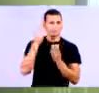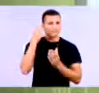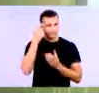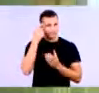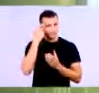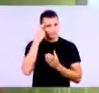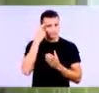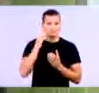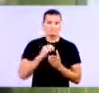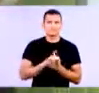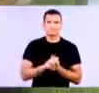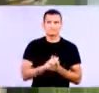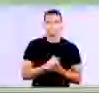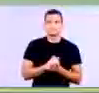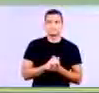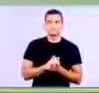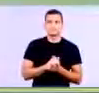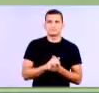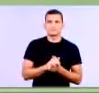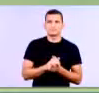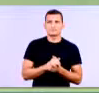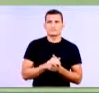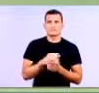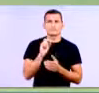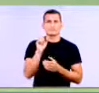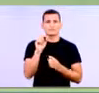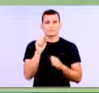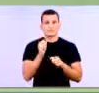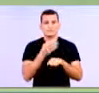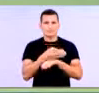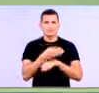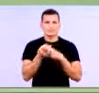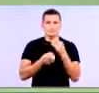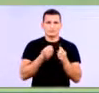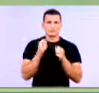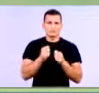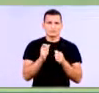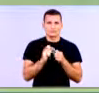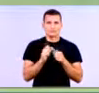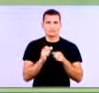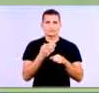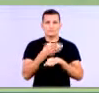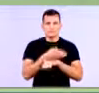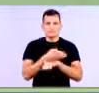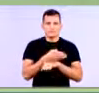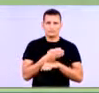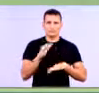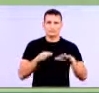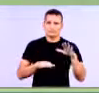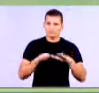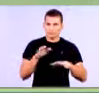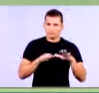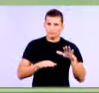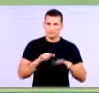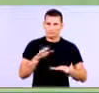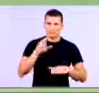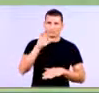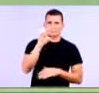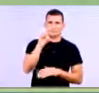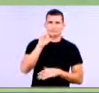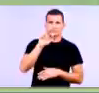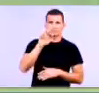nisso, certo? Determinar o que pode acessar e como pode ser realizado o acesso. Dependendo do cargo que você